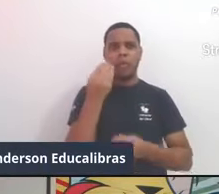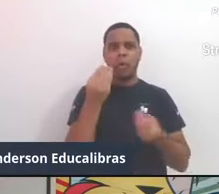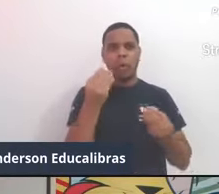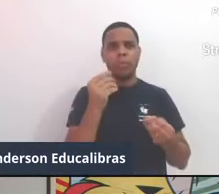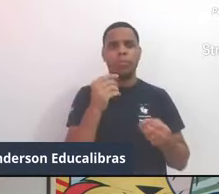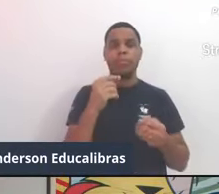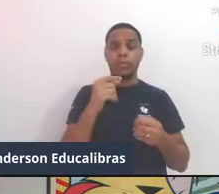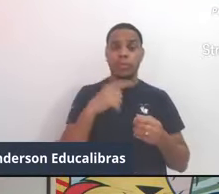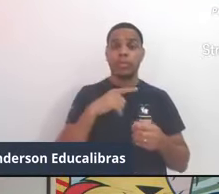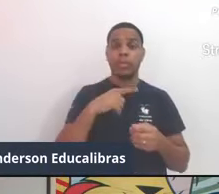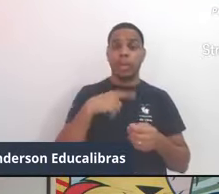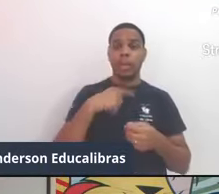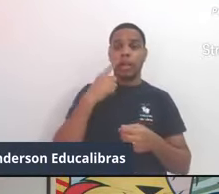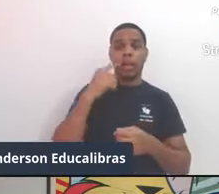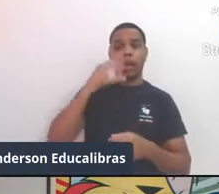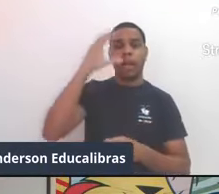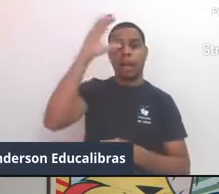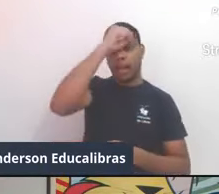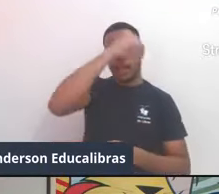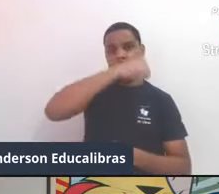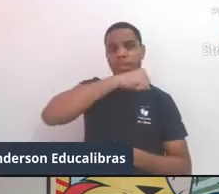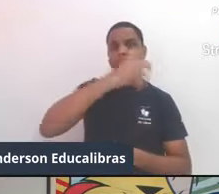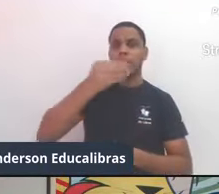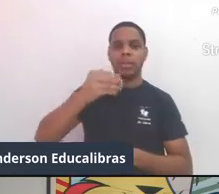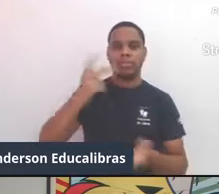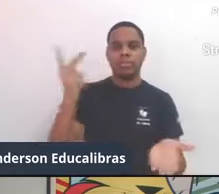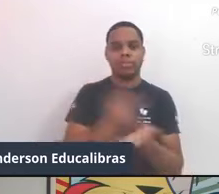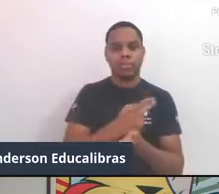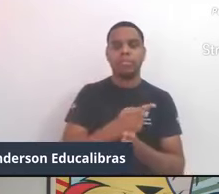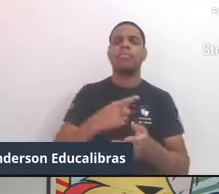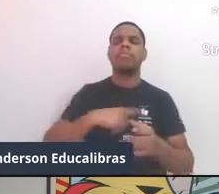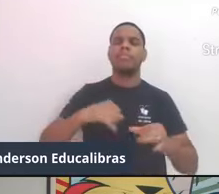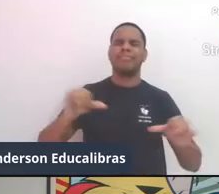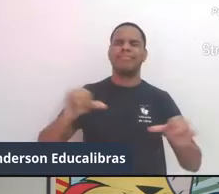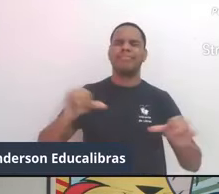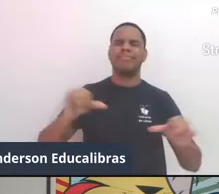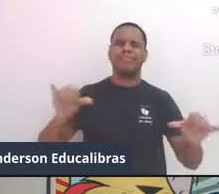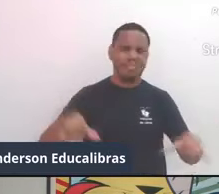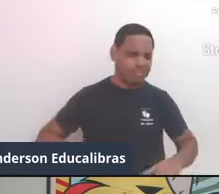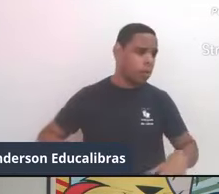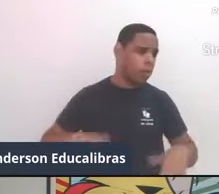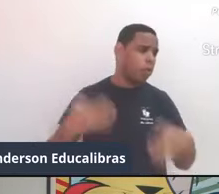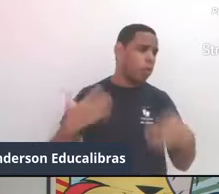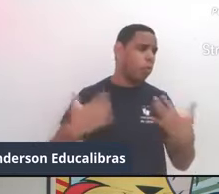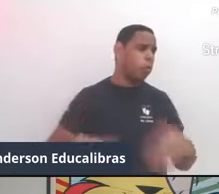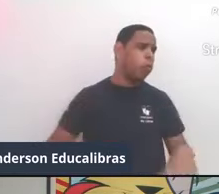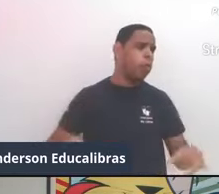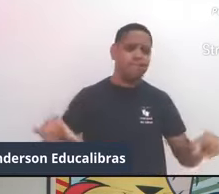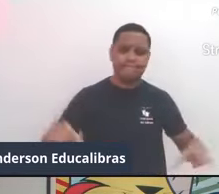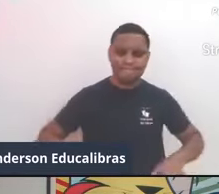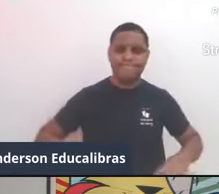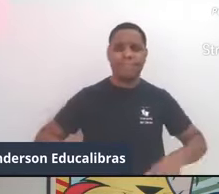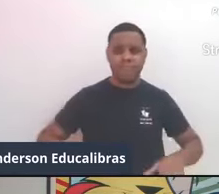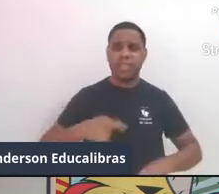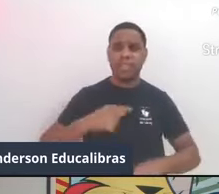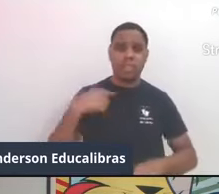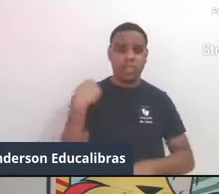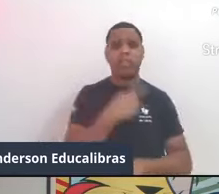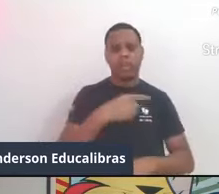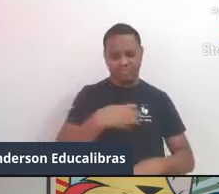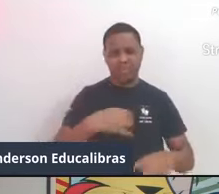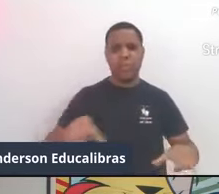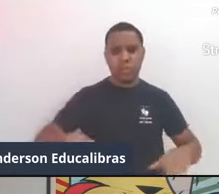deixar de lição, apesar do sofrimento imenso, todos nós estamos